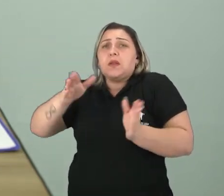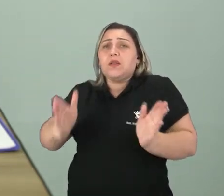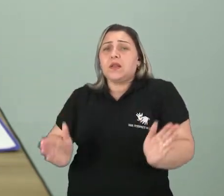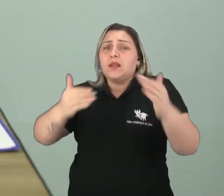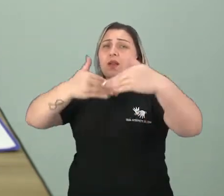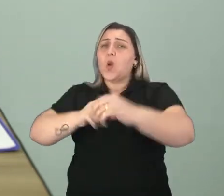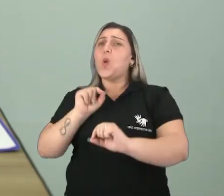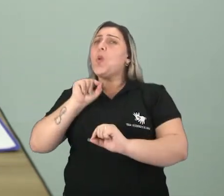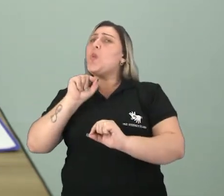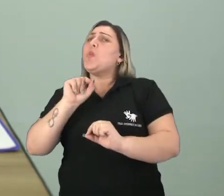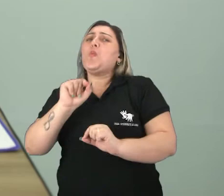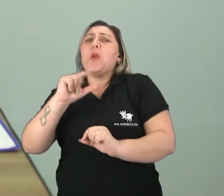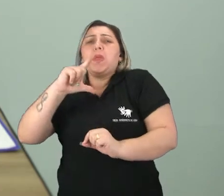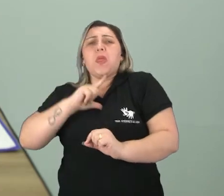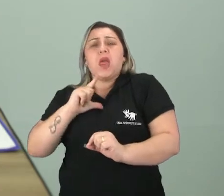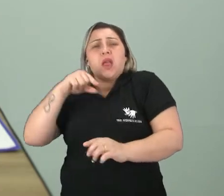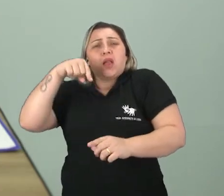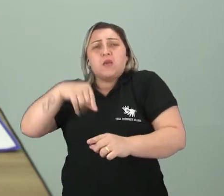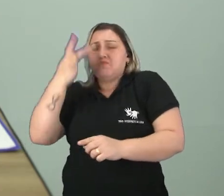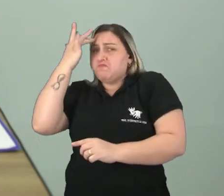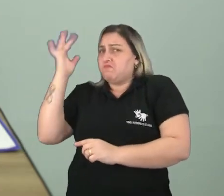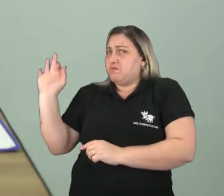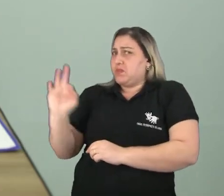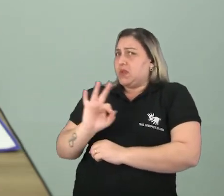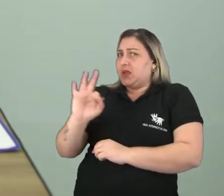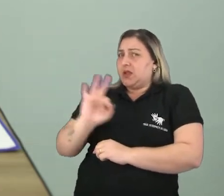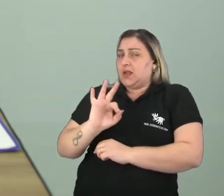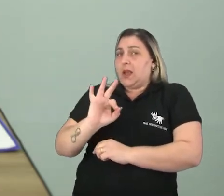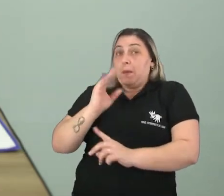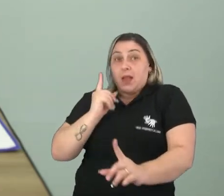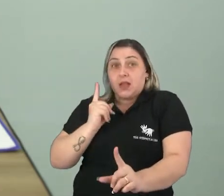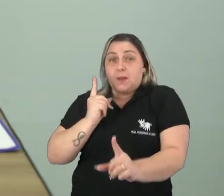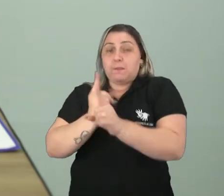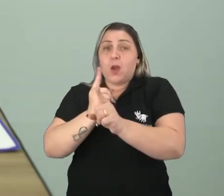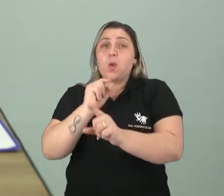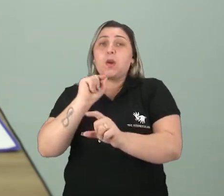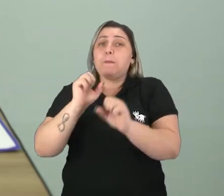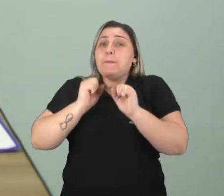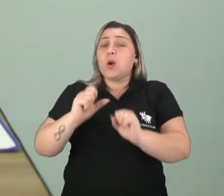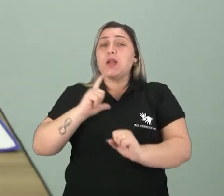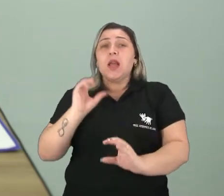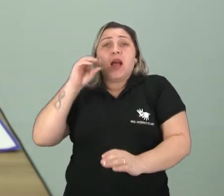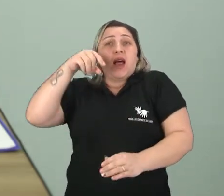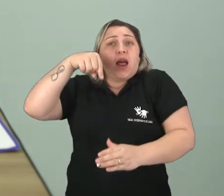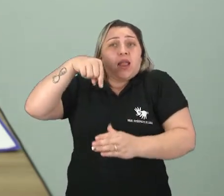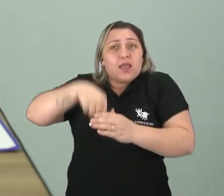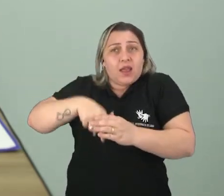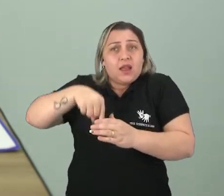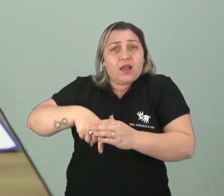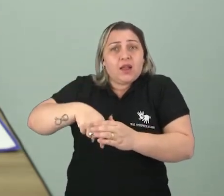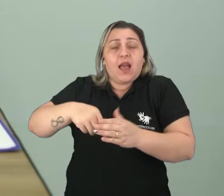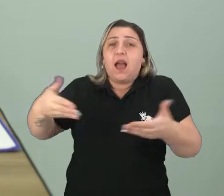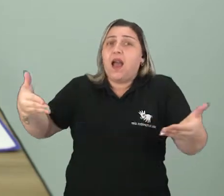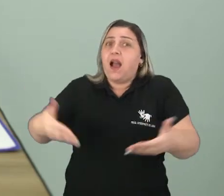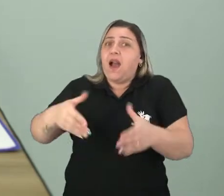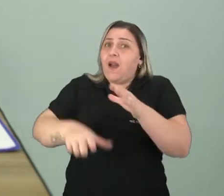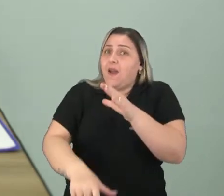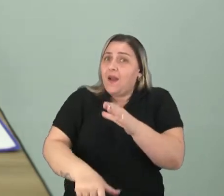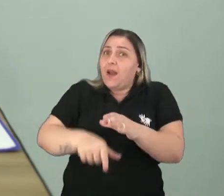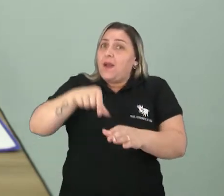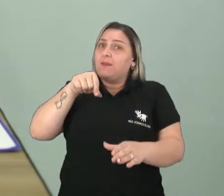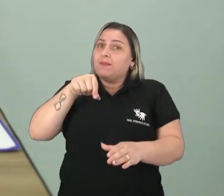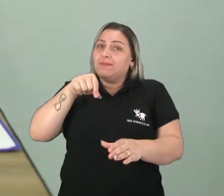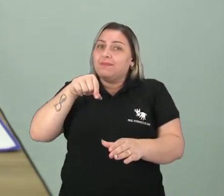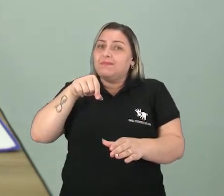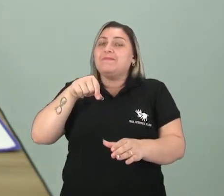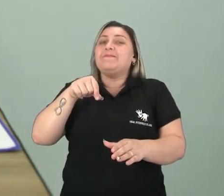caixa que será que tem dentro Eu não sei não para descobrir o que pode o centro agora eu vou